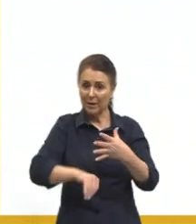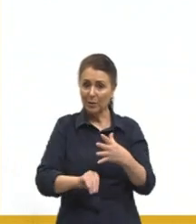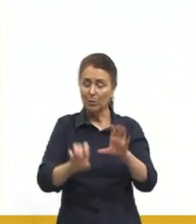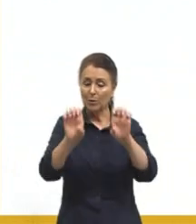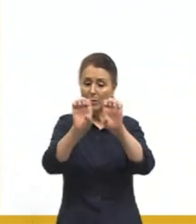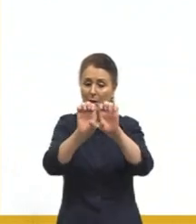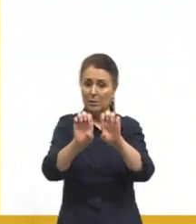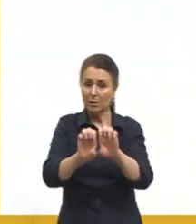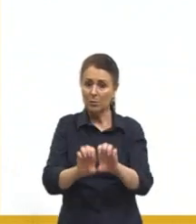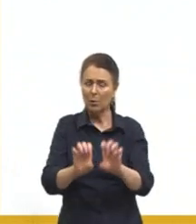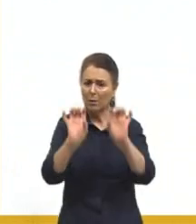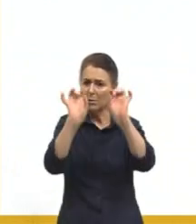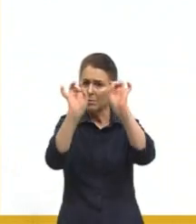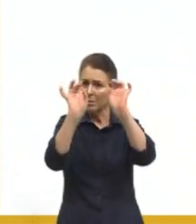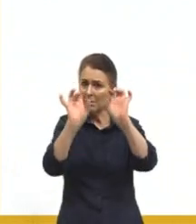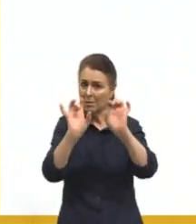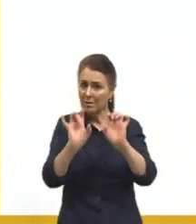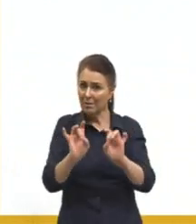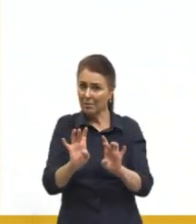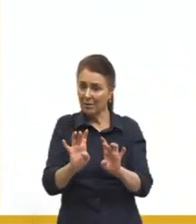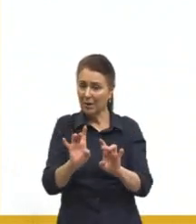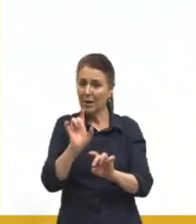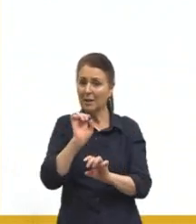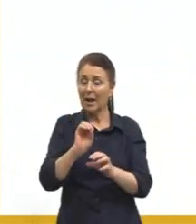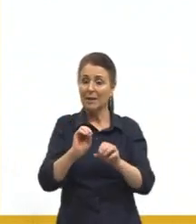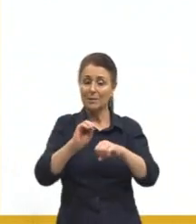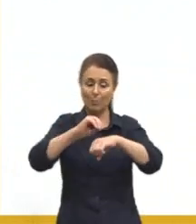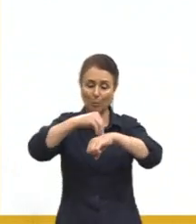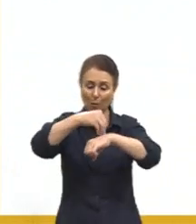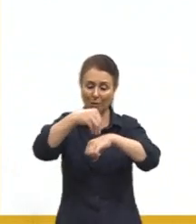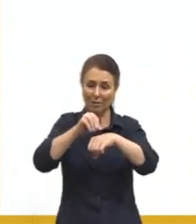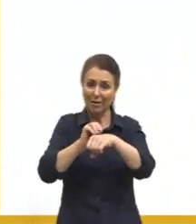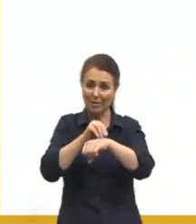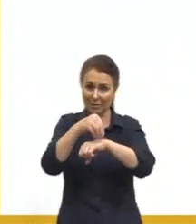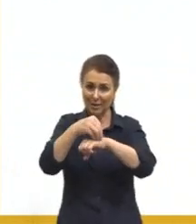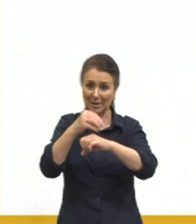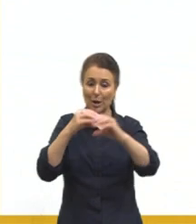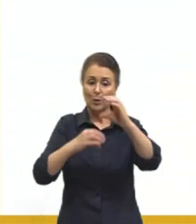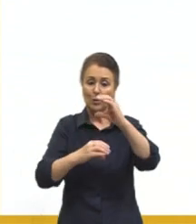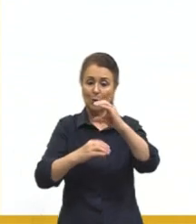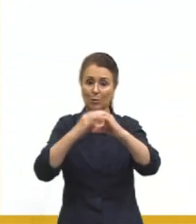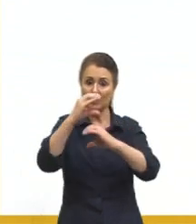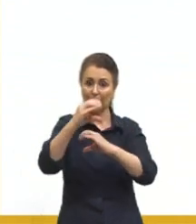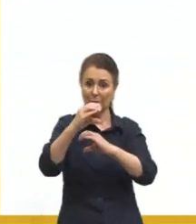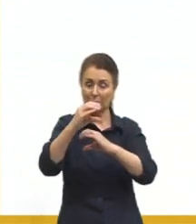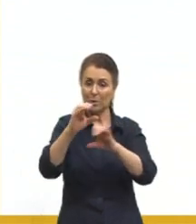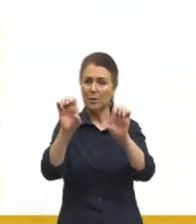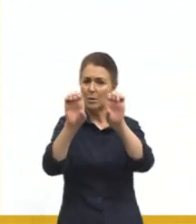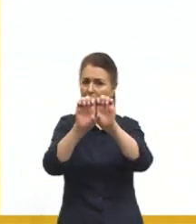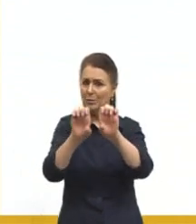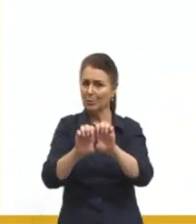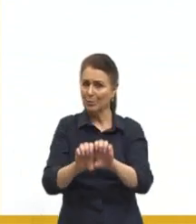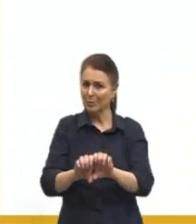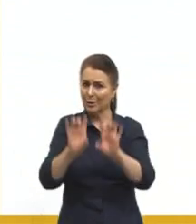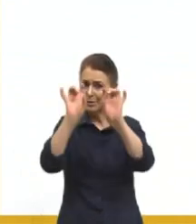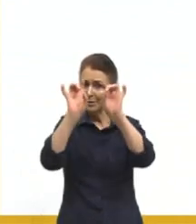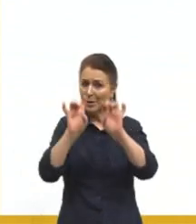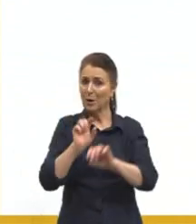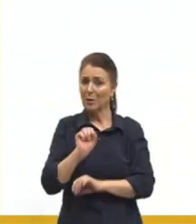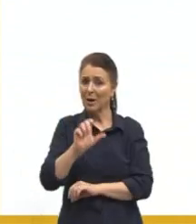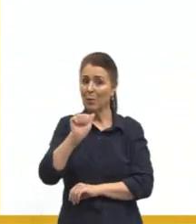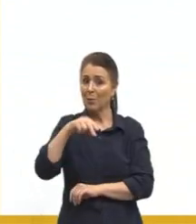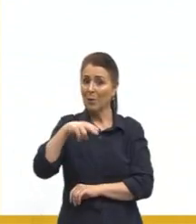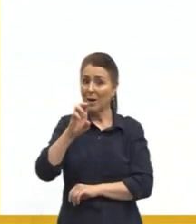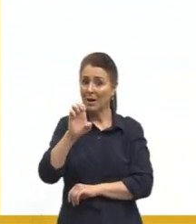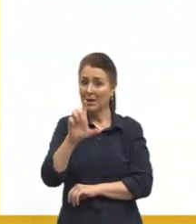específica das das moléculas ali dos compostos e qual era a estrutura específica gente